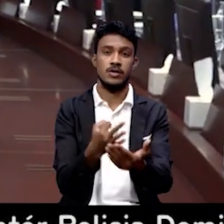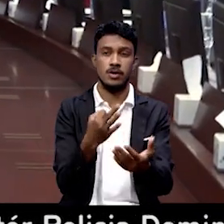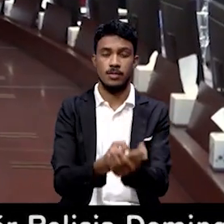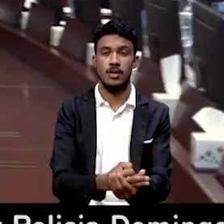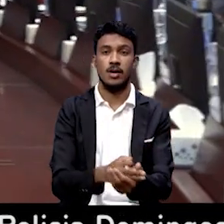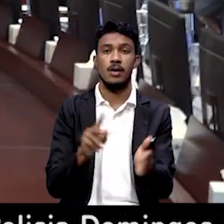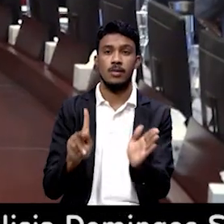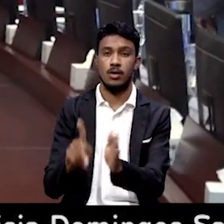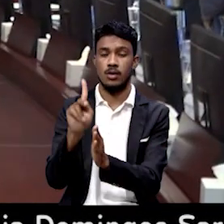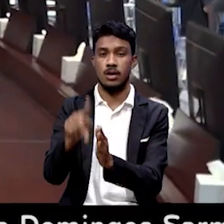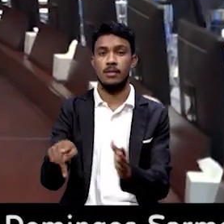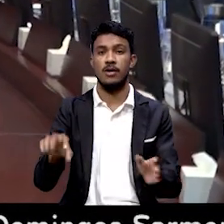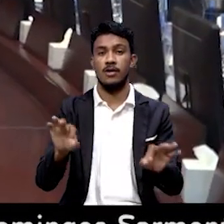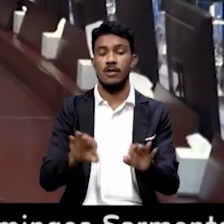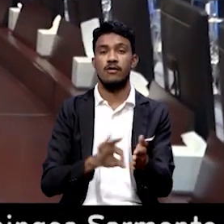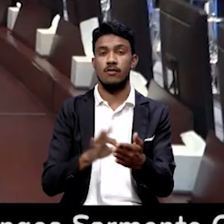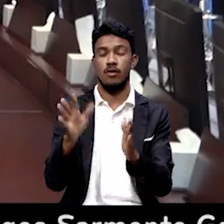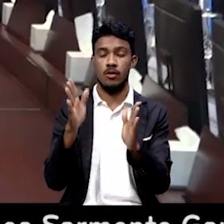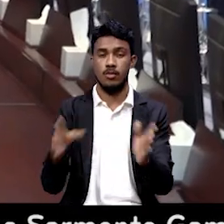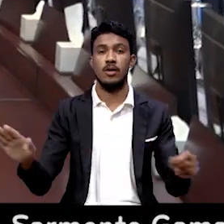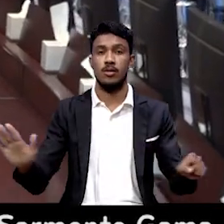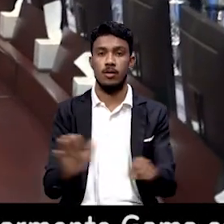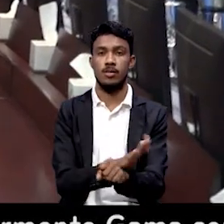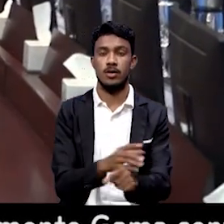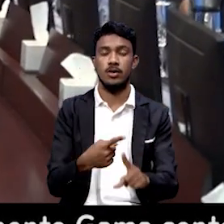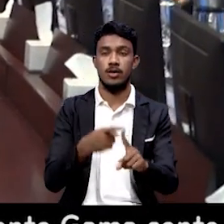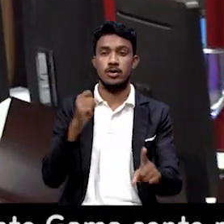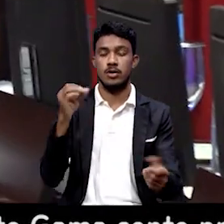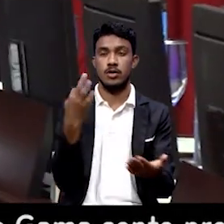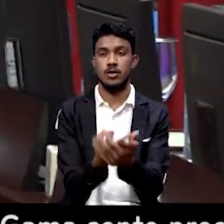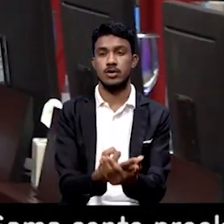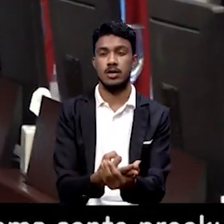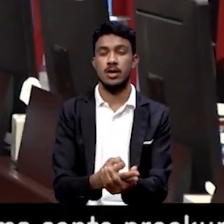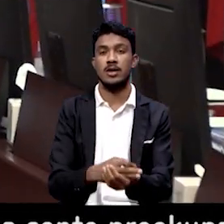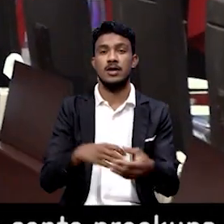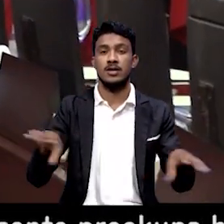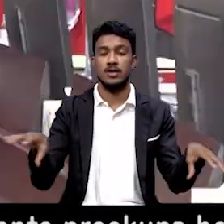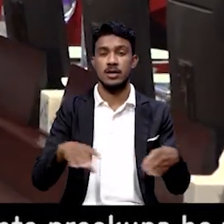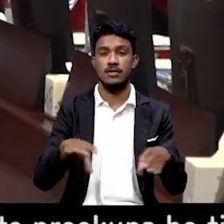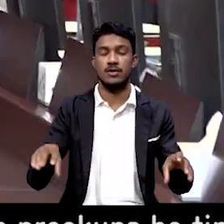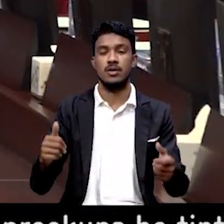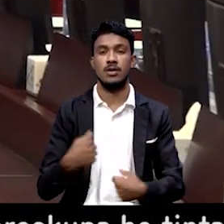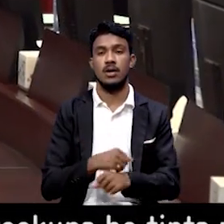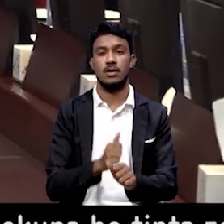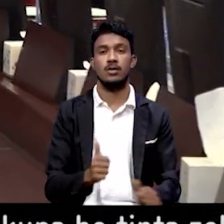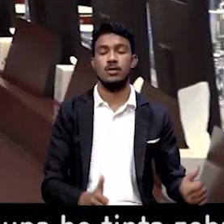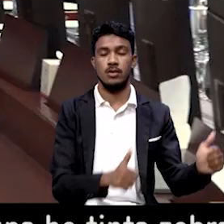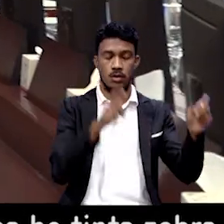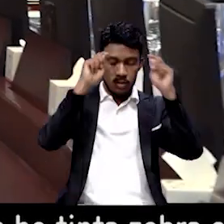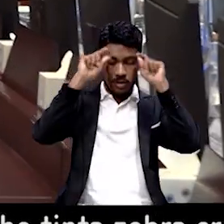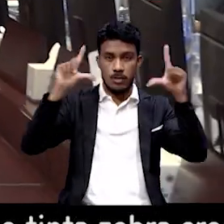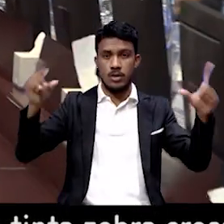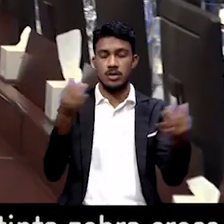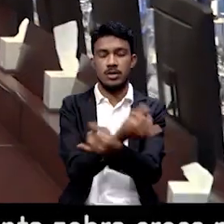programa, reforma completa transição Ida, cujo orçamento cada item, nebe implementa desde Timor-Leste, restaura